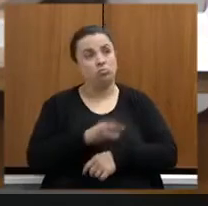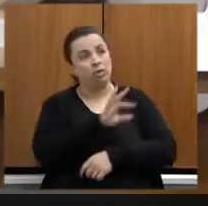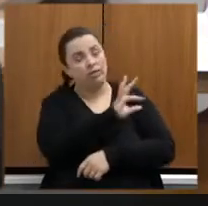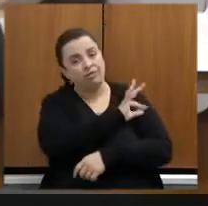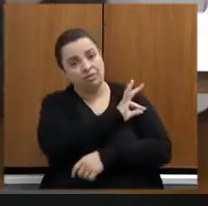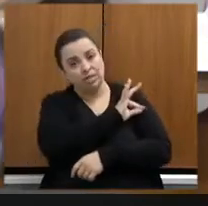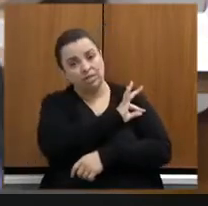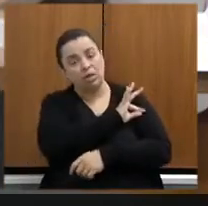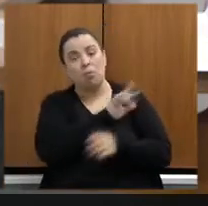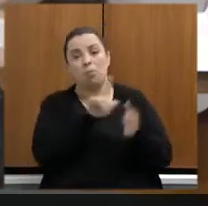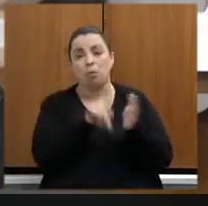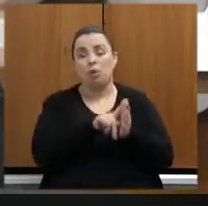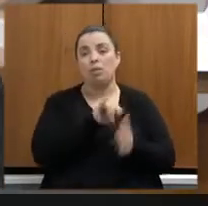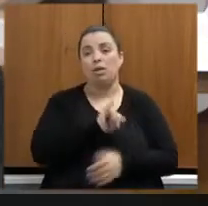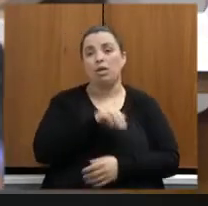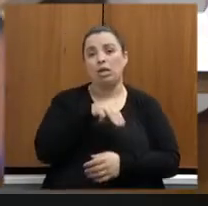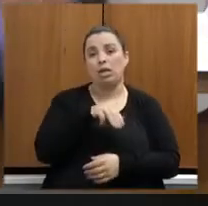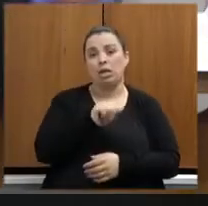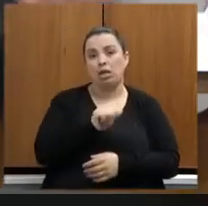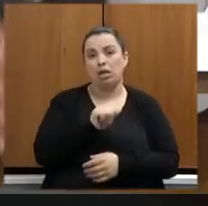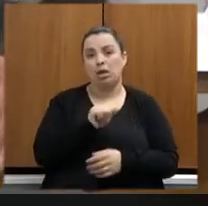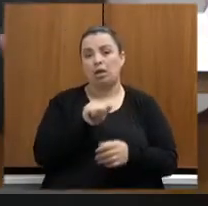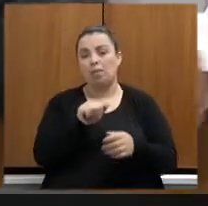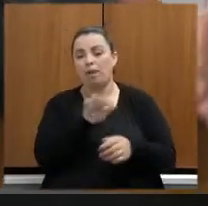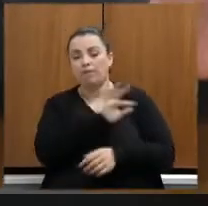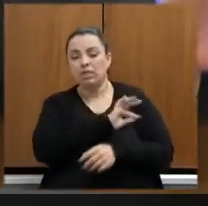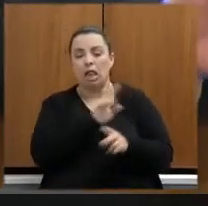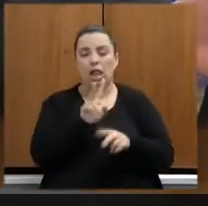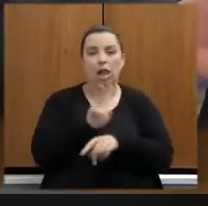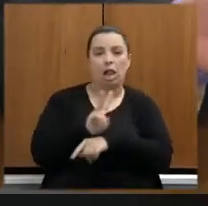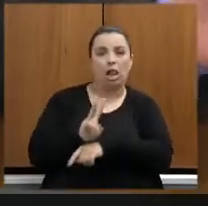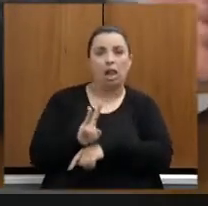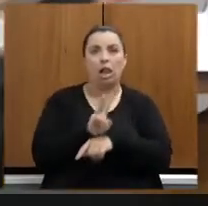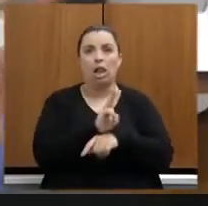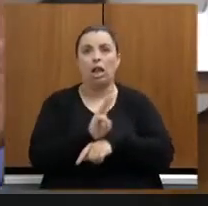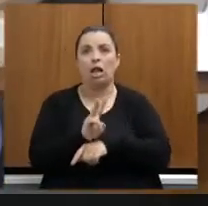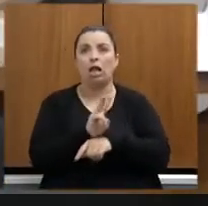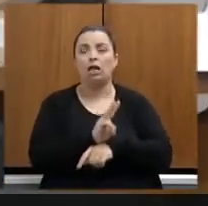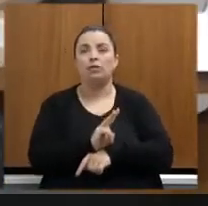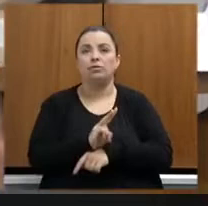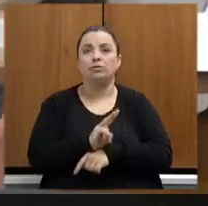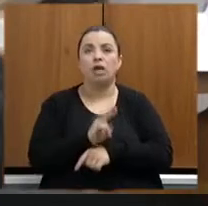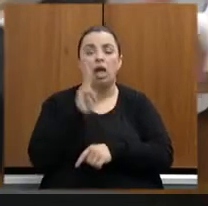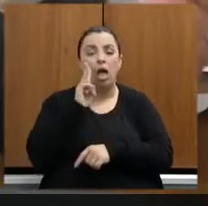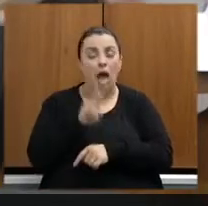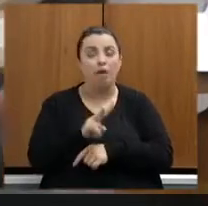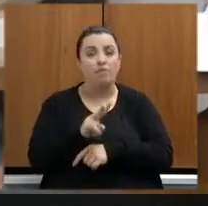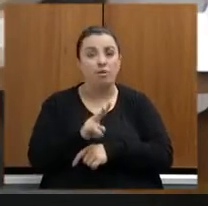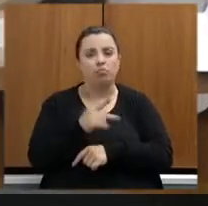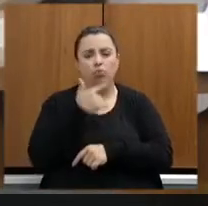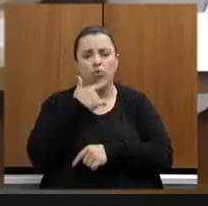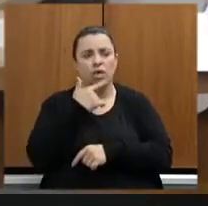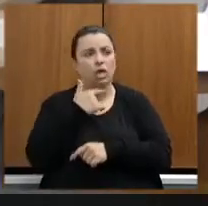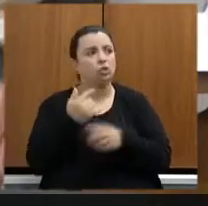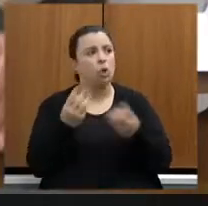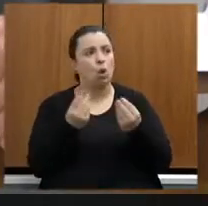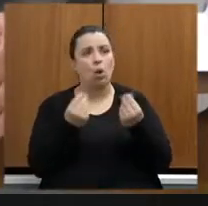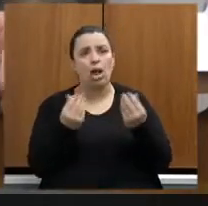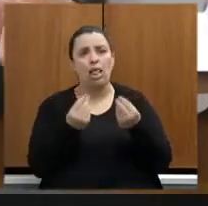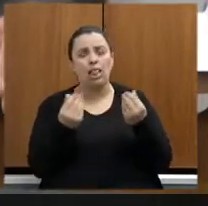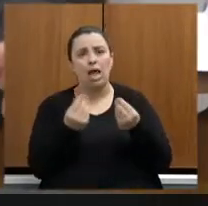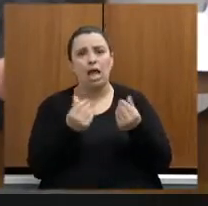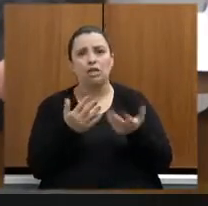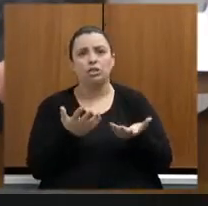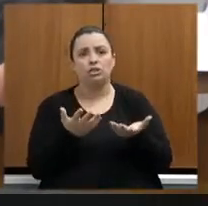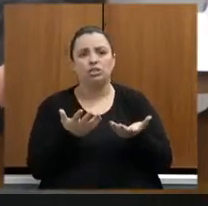do ímã é pegou que Aquela quantidade que acho que admiro e que vírus que de qualidade né e